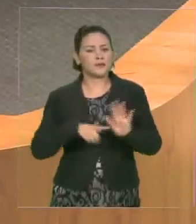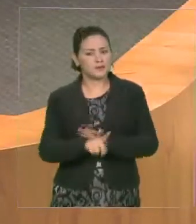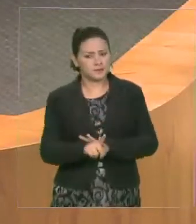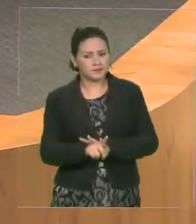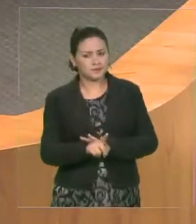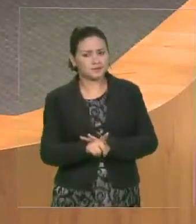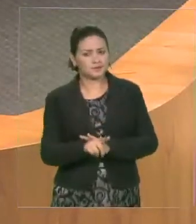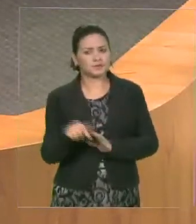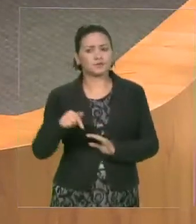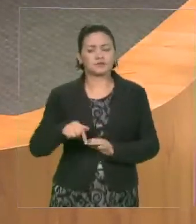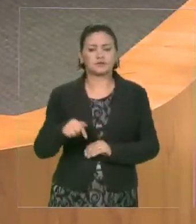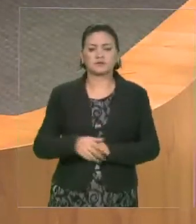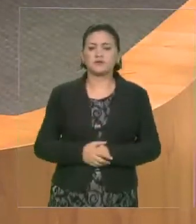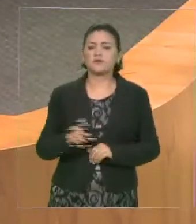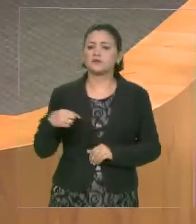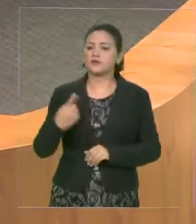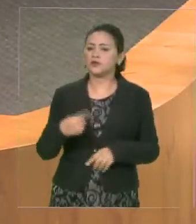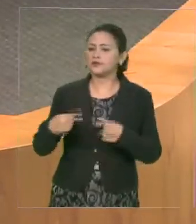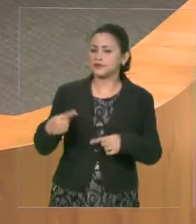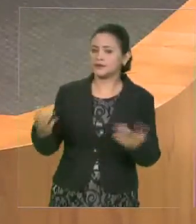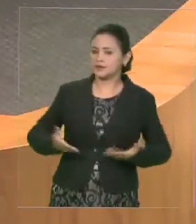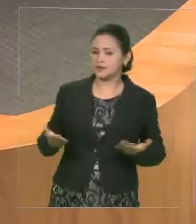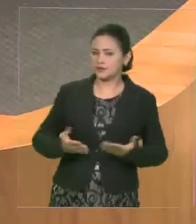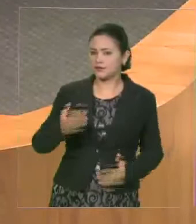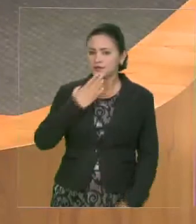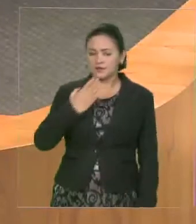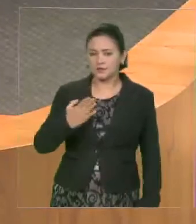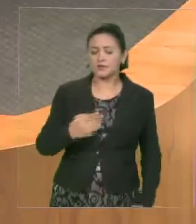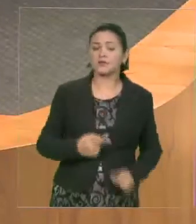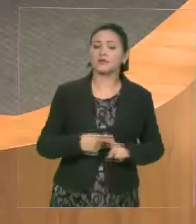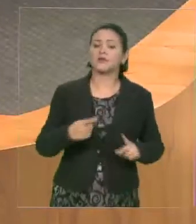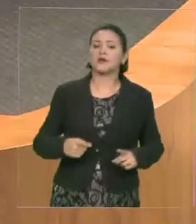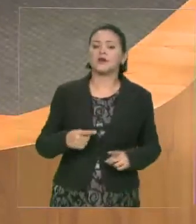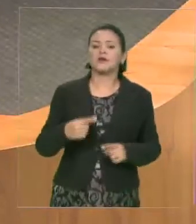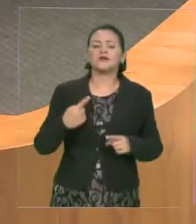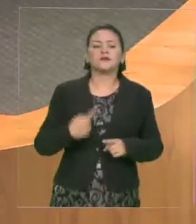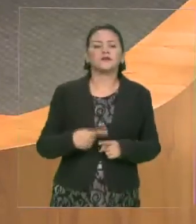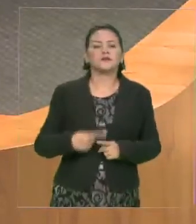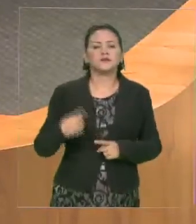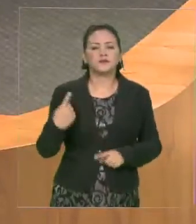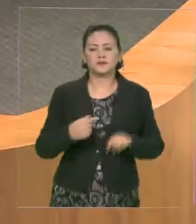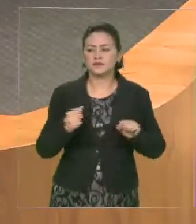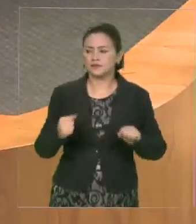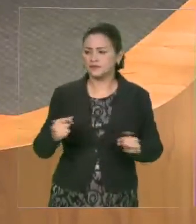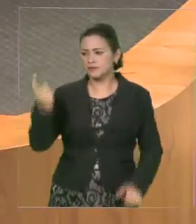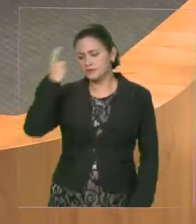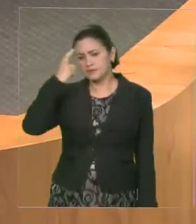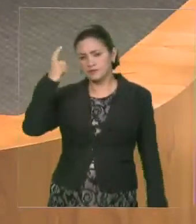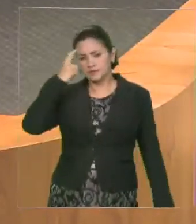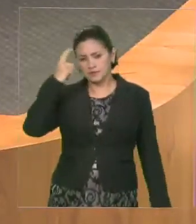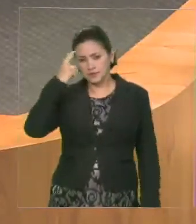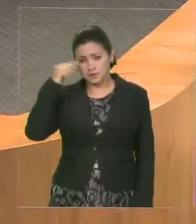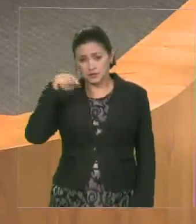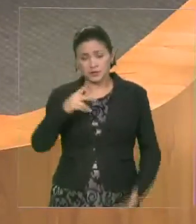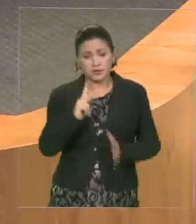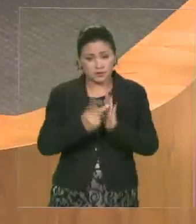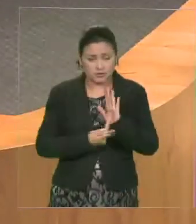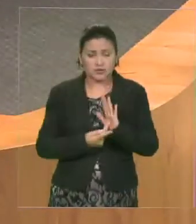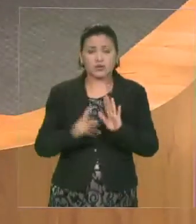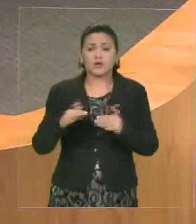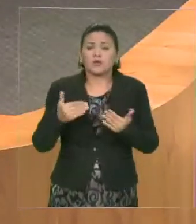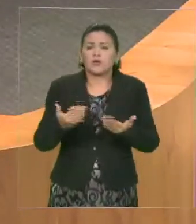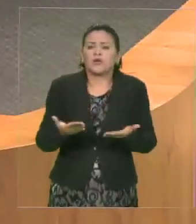acho que é no âmbito, nós estamos discutindo agora o requerimento, mas para que a gente já possa pensar a questão do projeto em si. Qual a taxa de